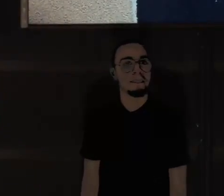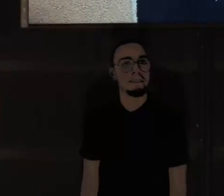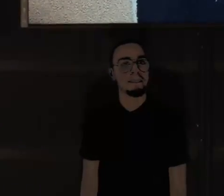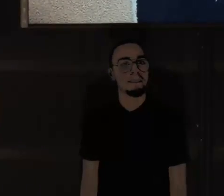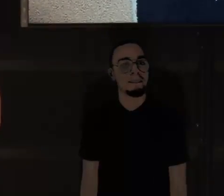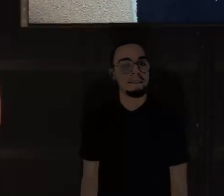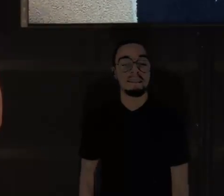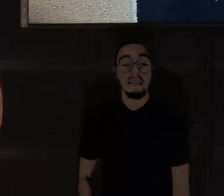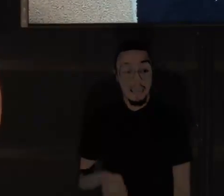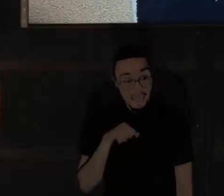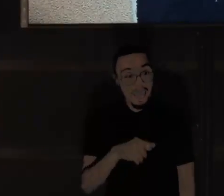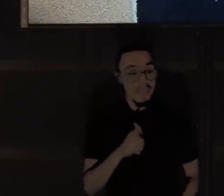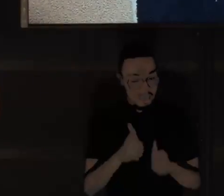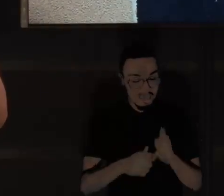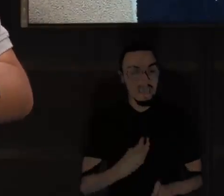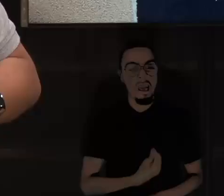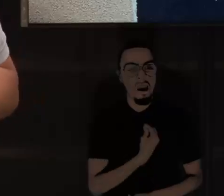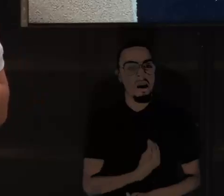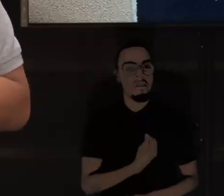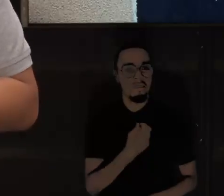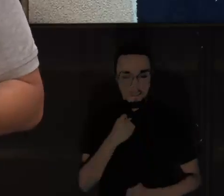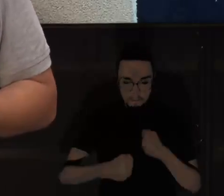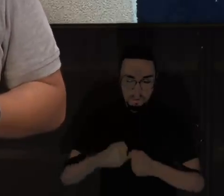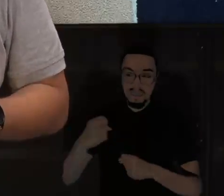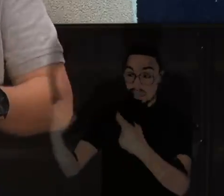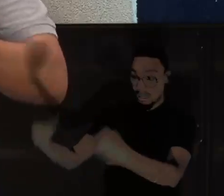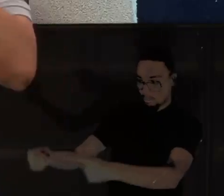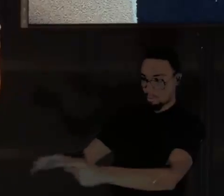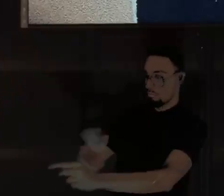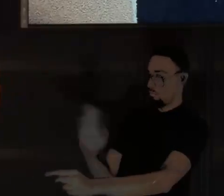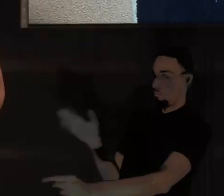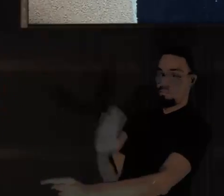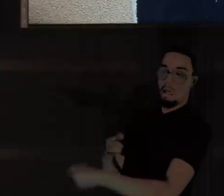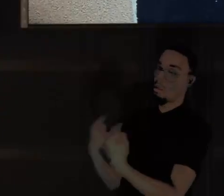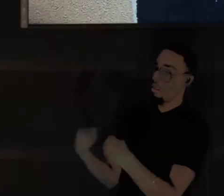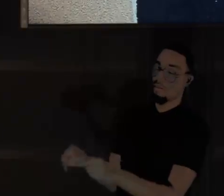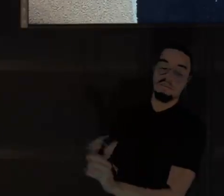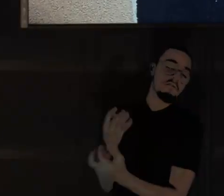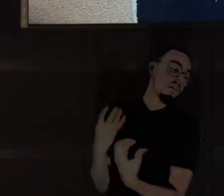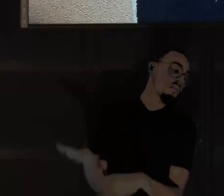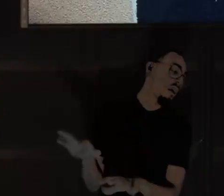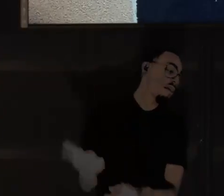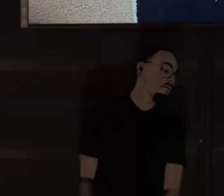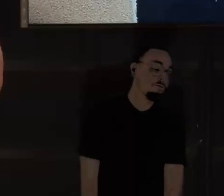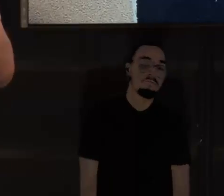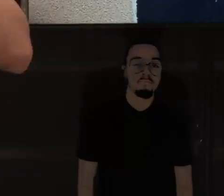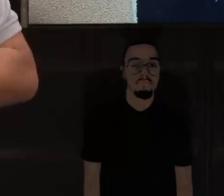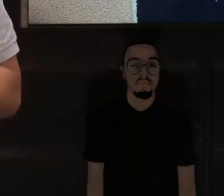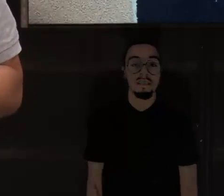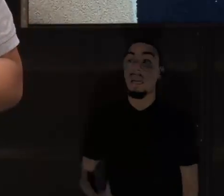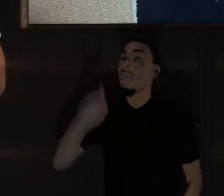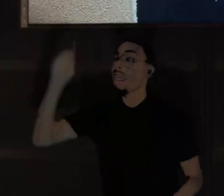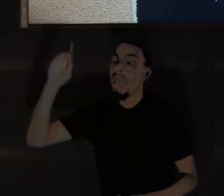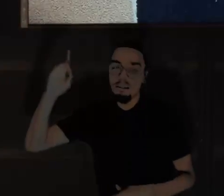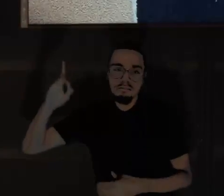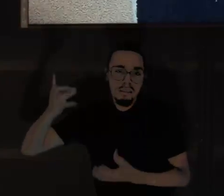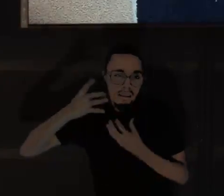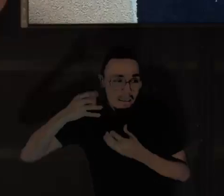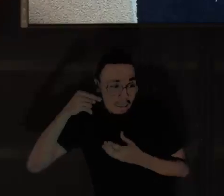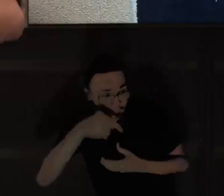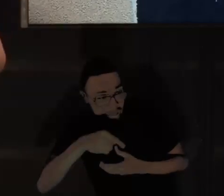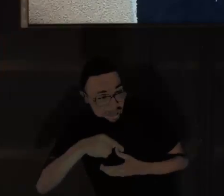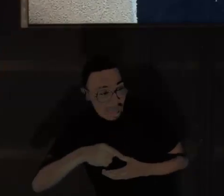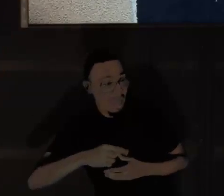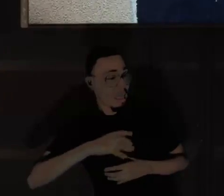A vida dele era fugir de desafios. Ele queria vencer. Deus o chama de valente.